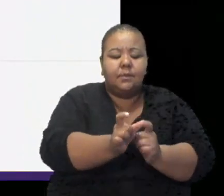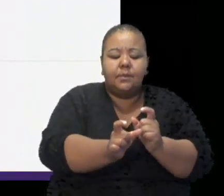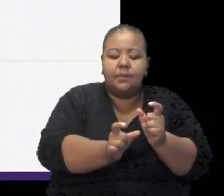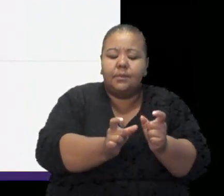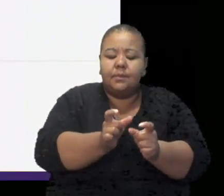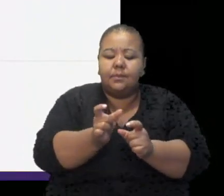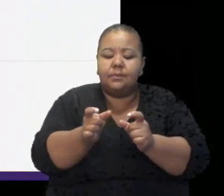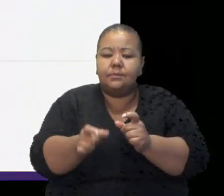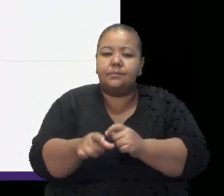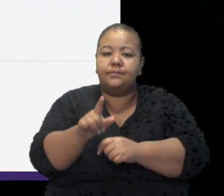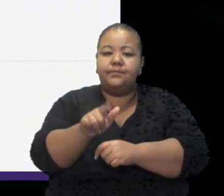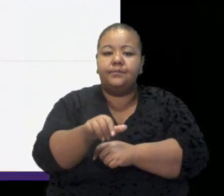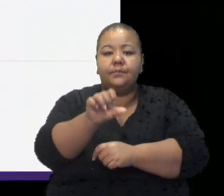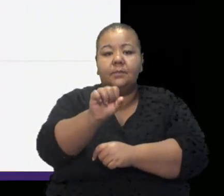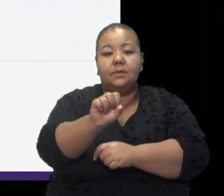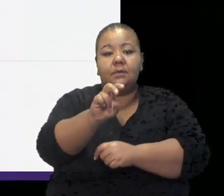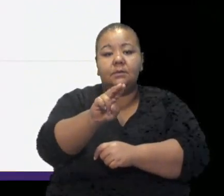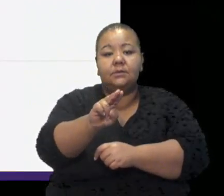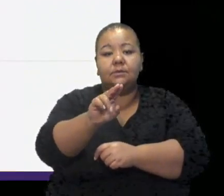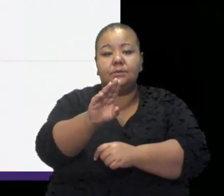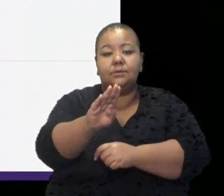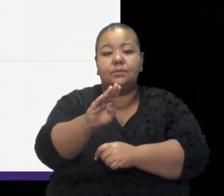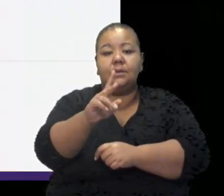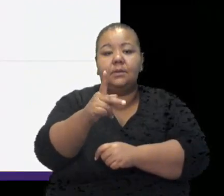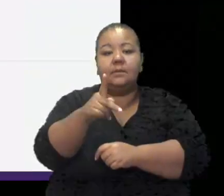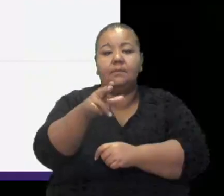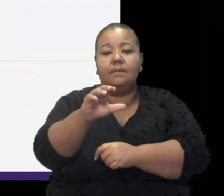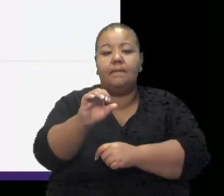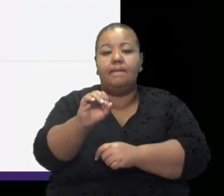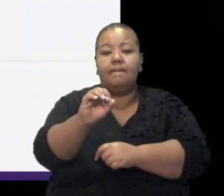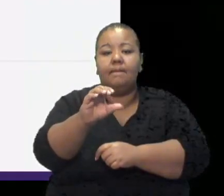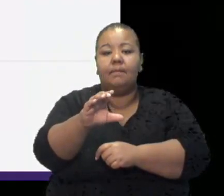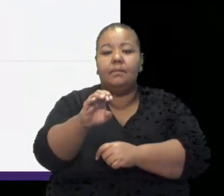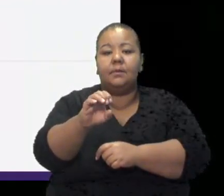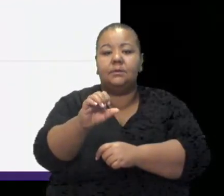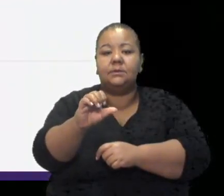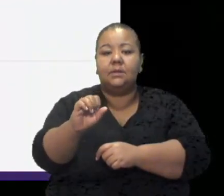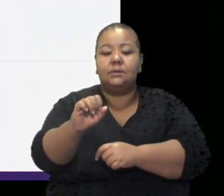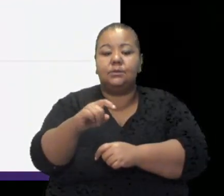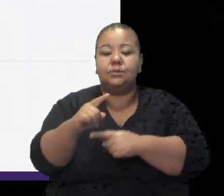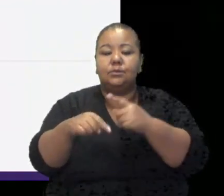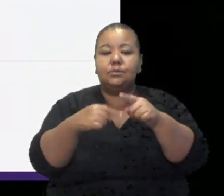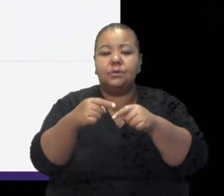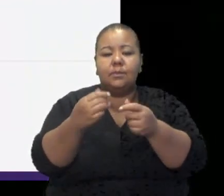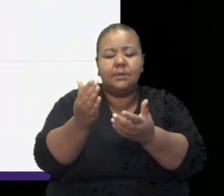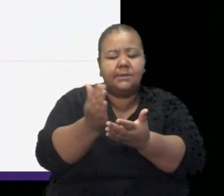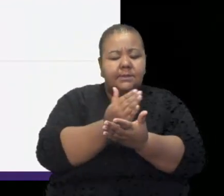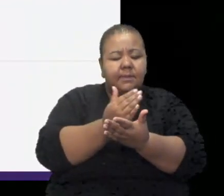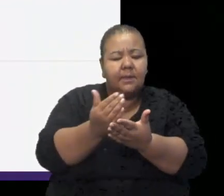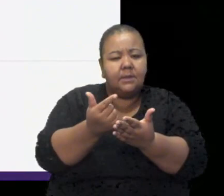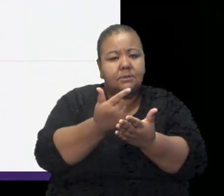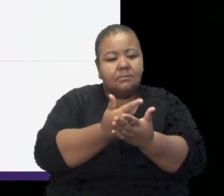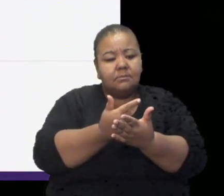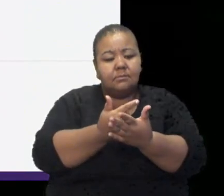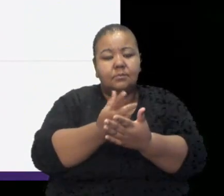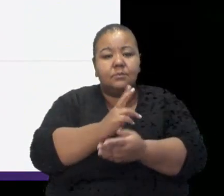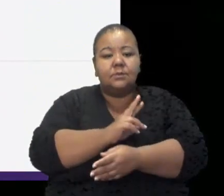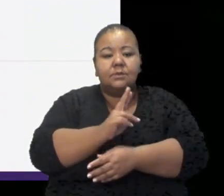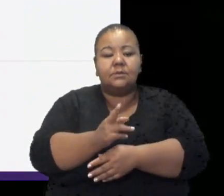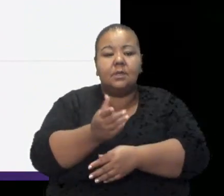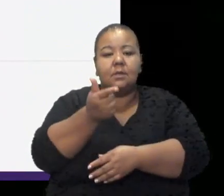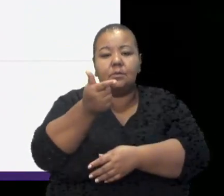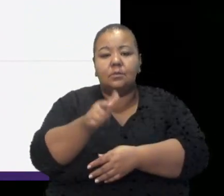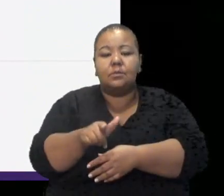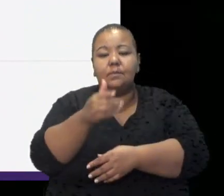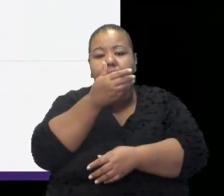processo em subprocessos e depois em pequenas tarefas para o resultado acontecer da melhor